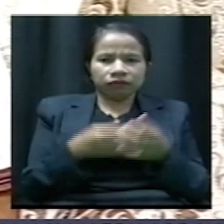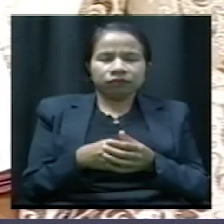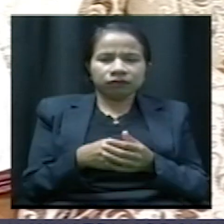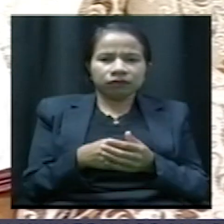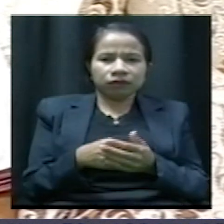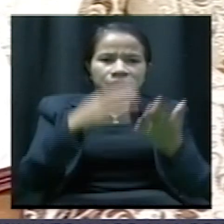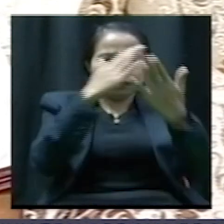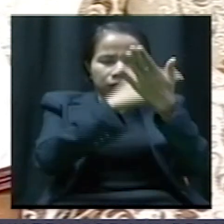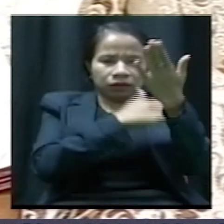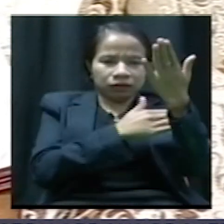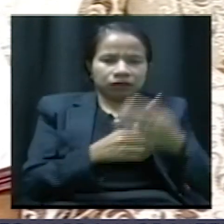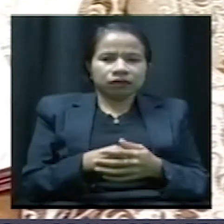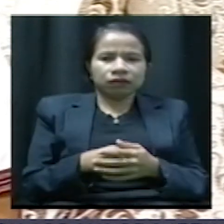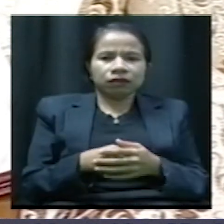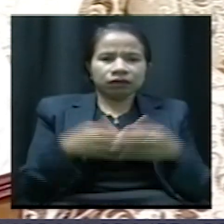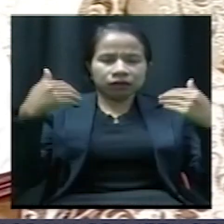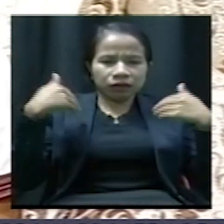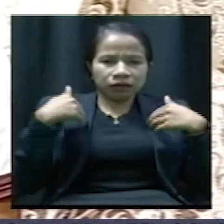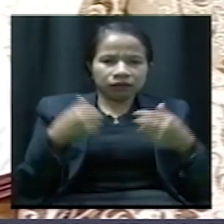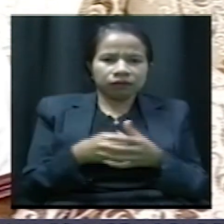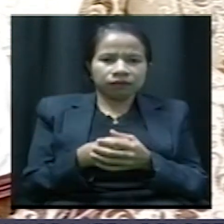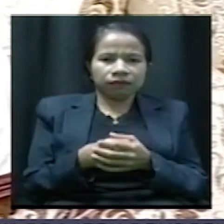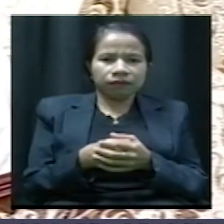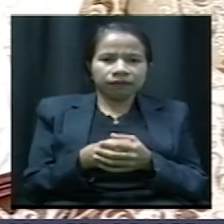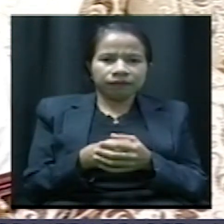ia recrutamento ne marasik hamusu ona